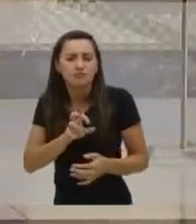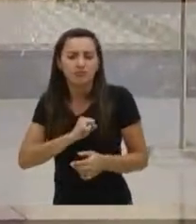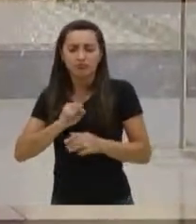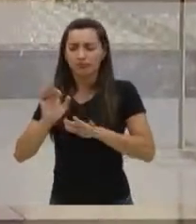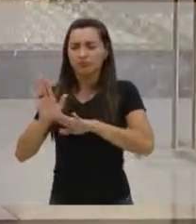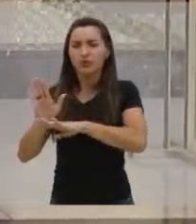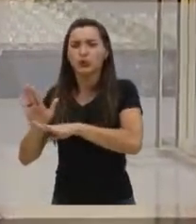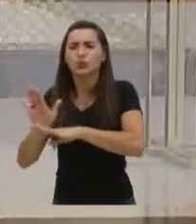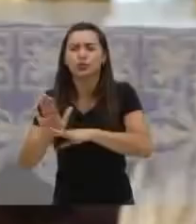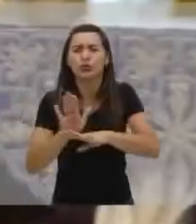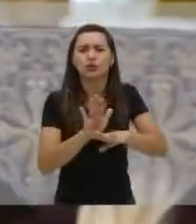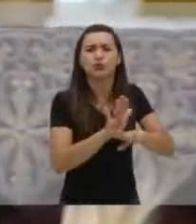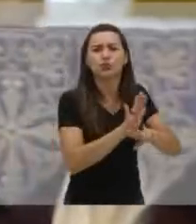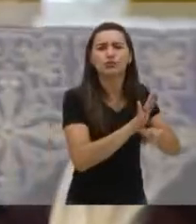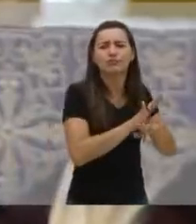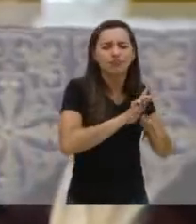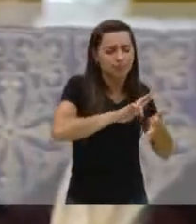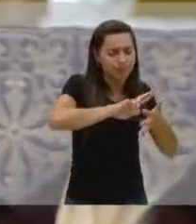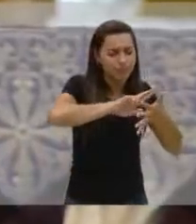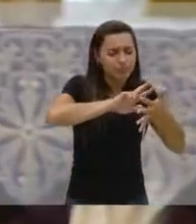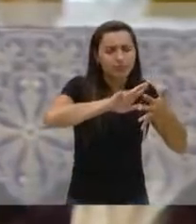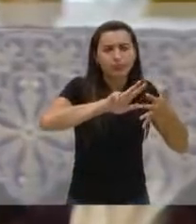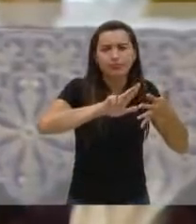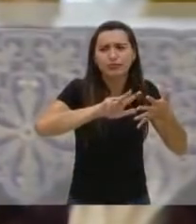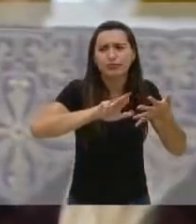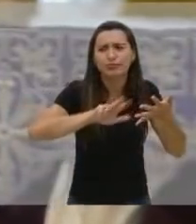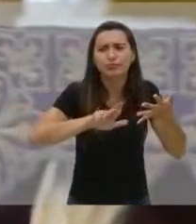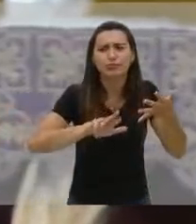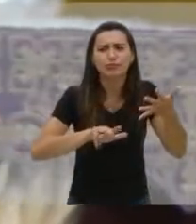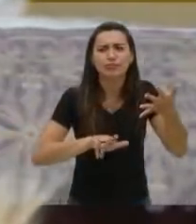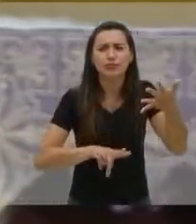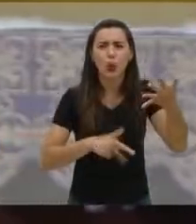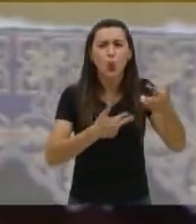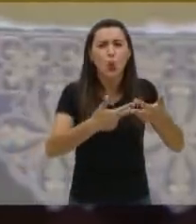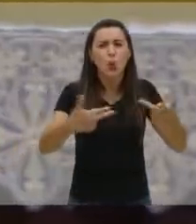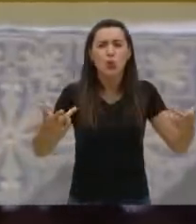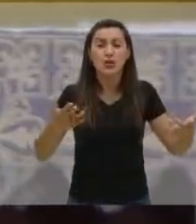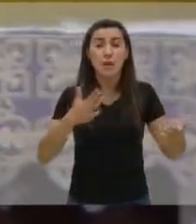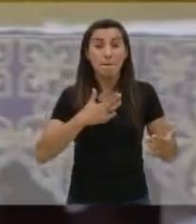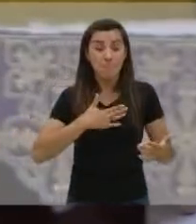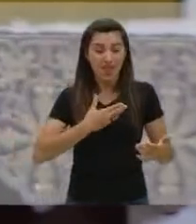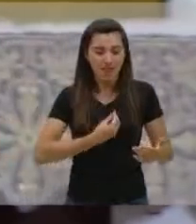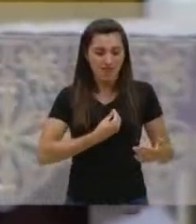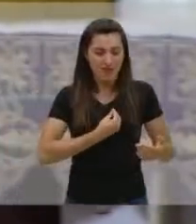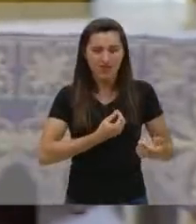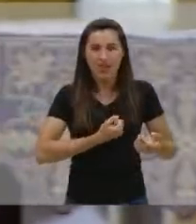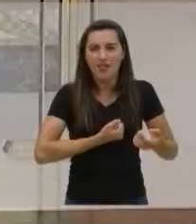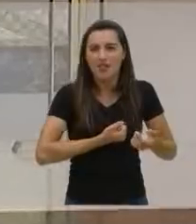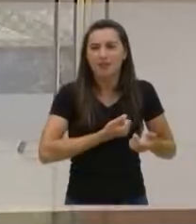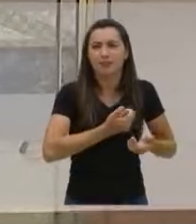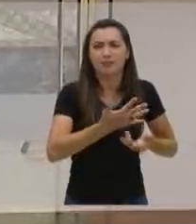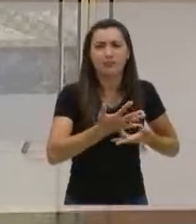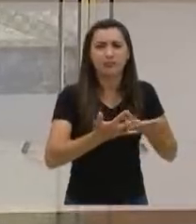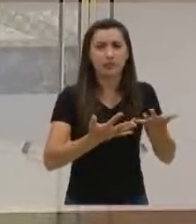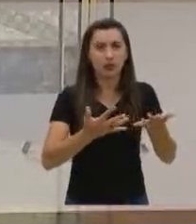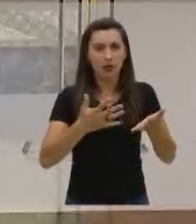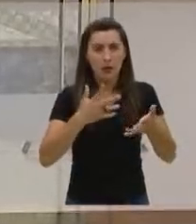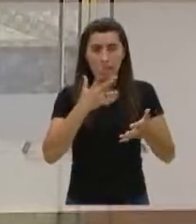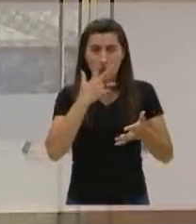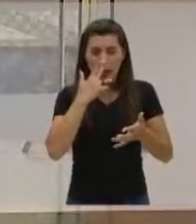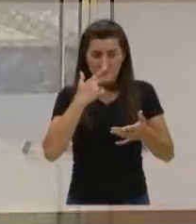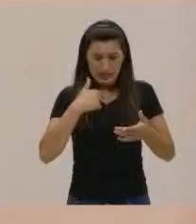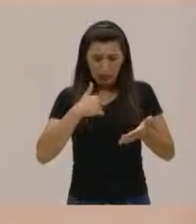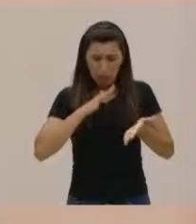justiça. São pequenas sementes da sua vida que você joga, parece que vai faltar, parece que você